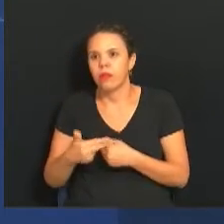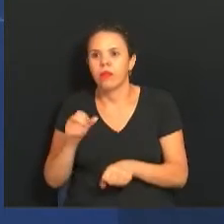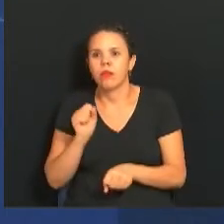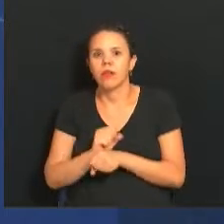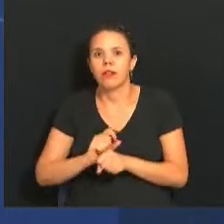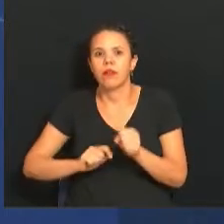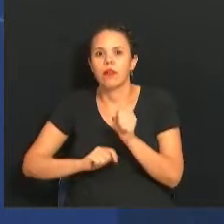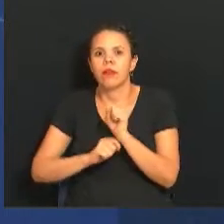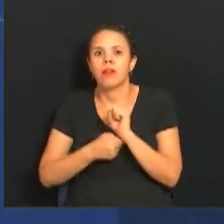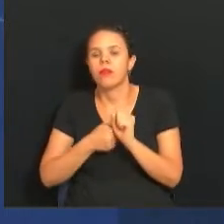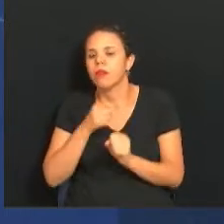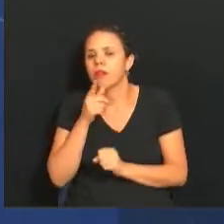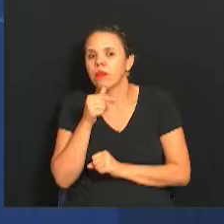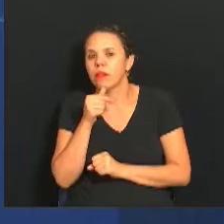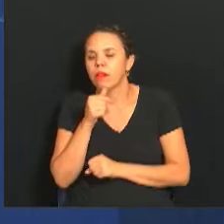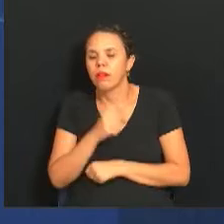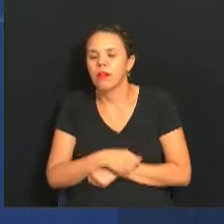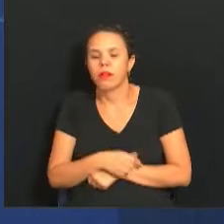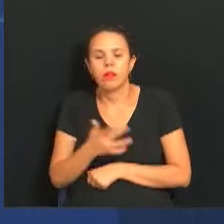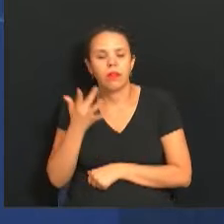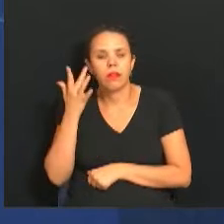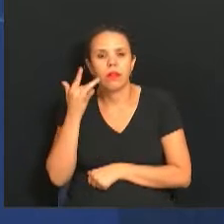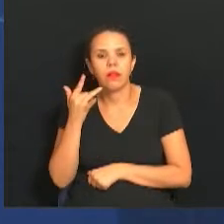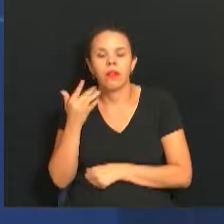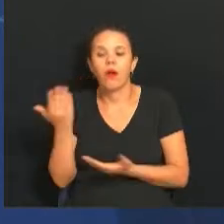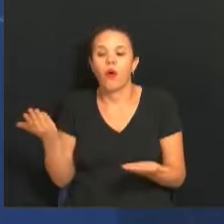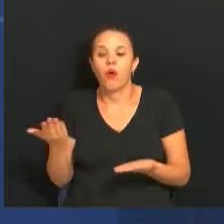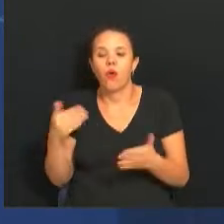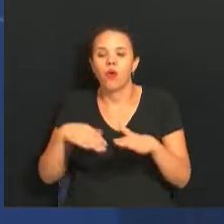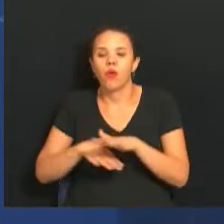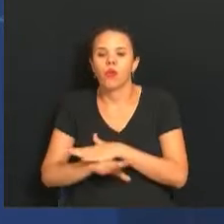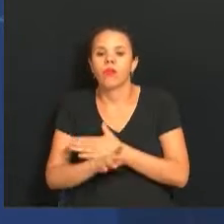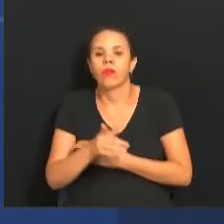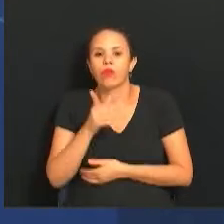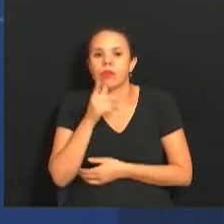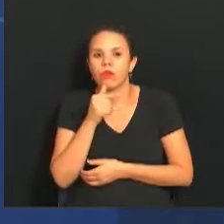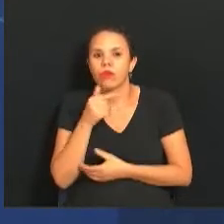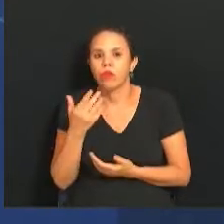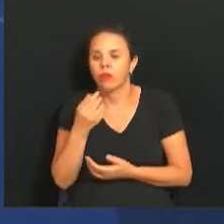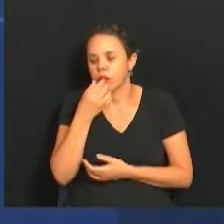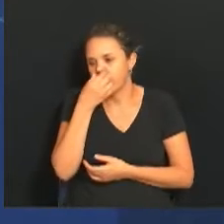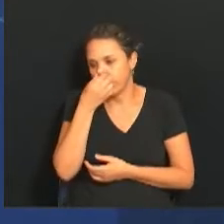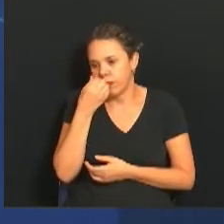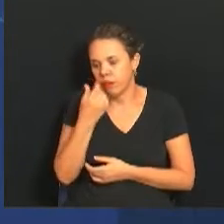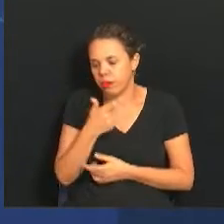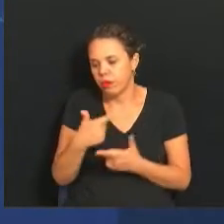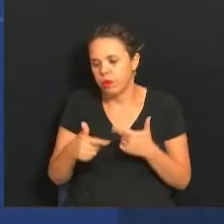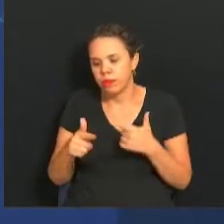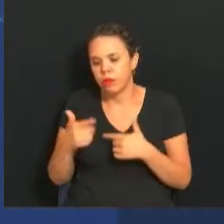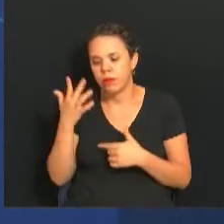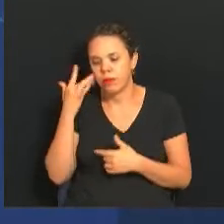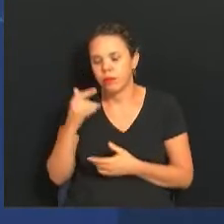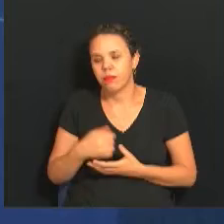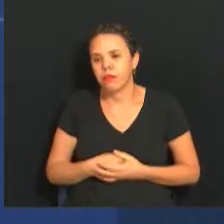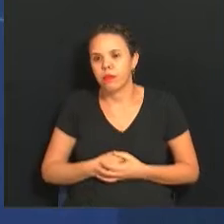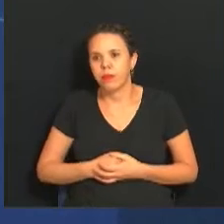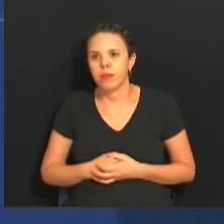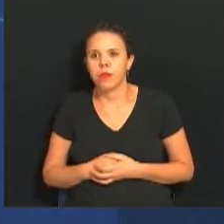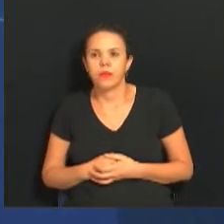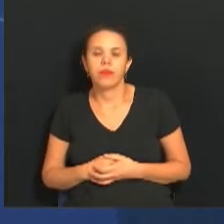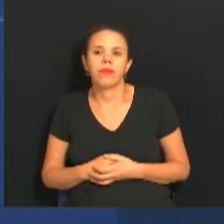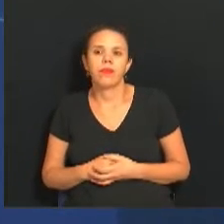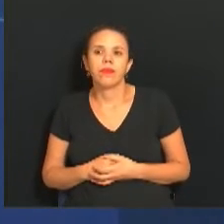todos esses bairros que eu citei, façam a reserva de água no dia de hoje para não ter problemas amanhã, na